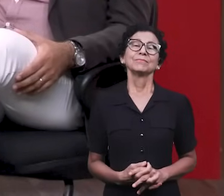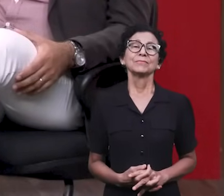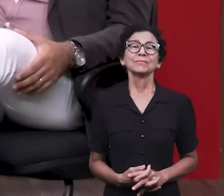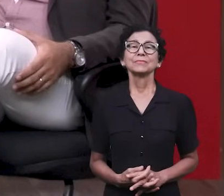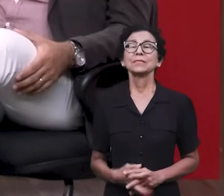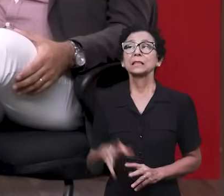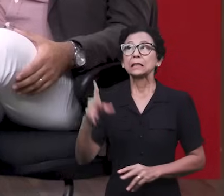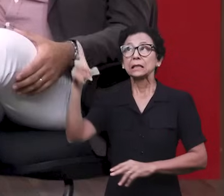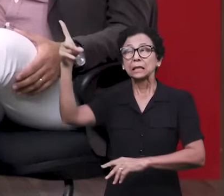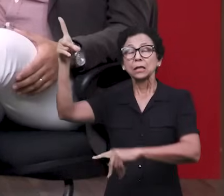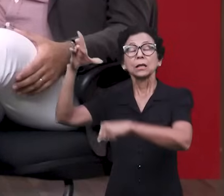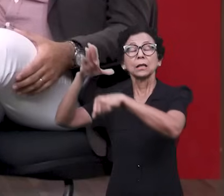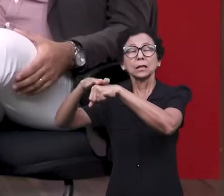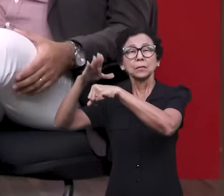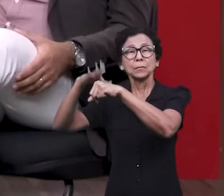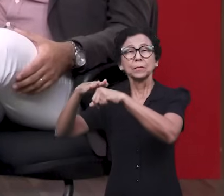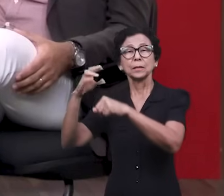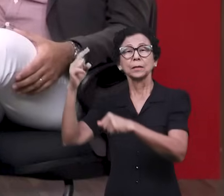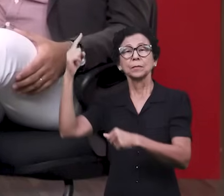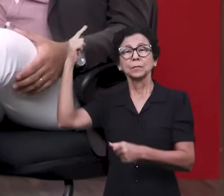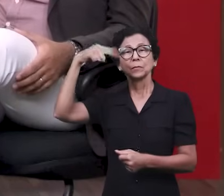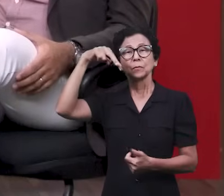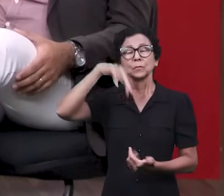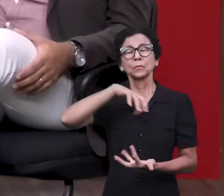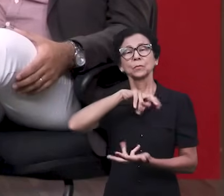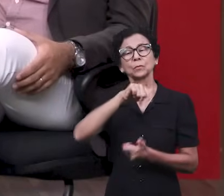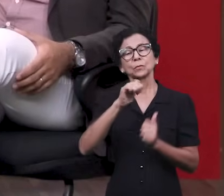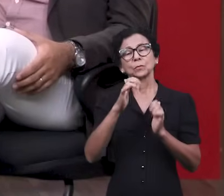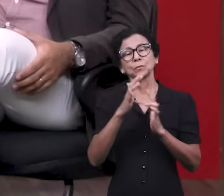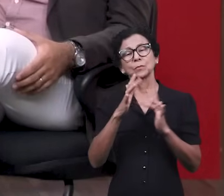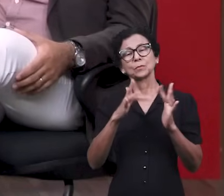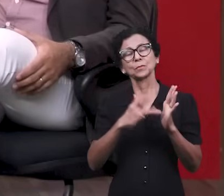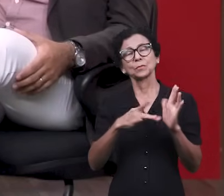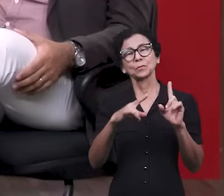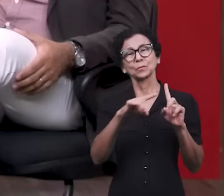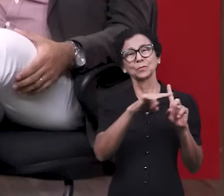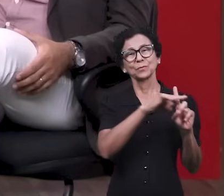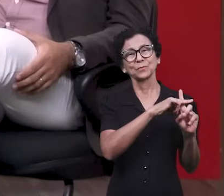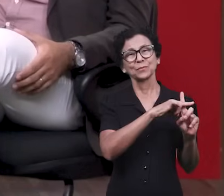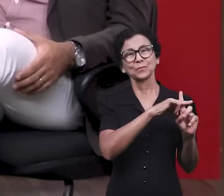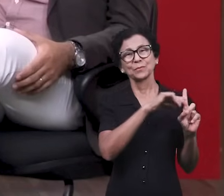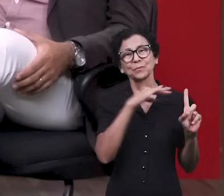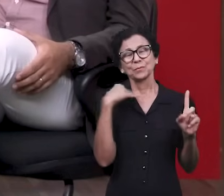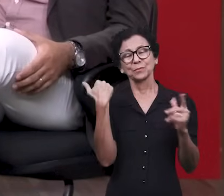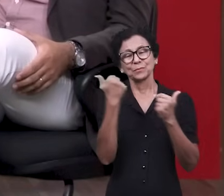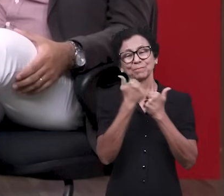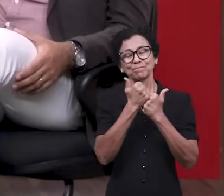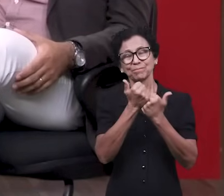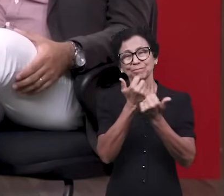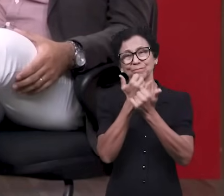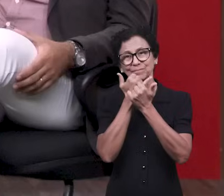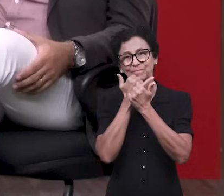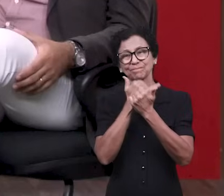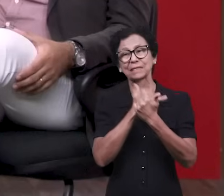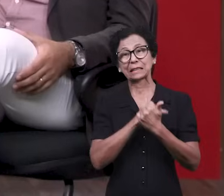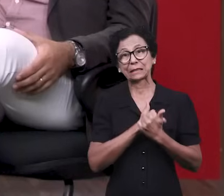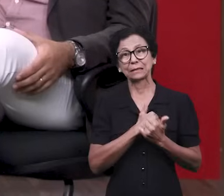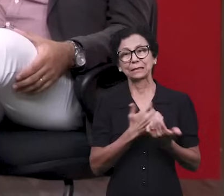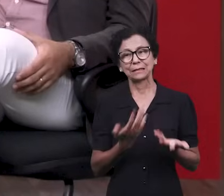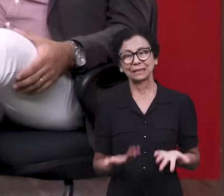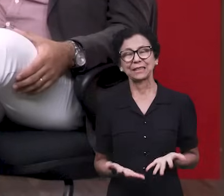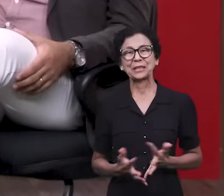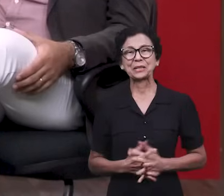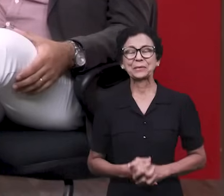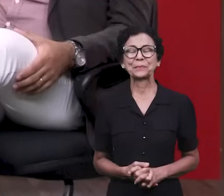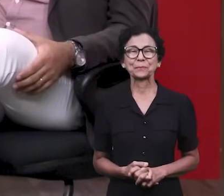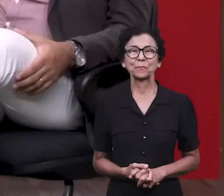a salvação. O professor Vinícius aqui colocou uma coisa muito interessante, muito importante. Nós